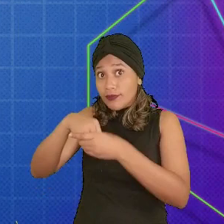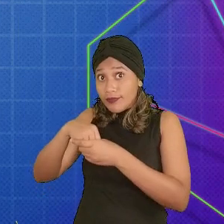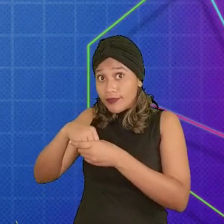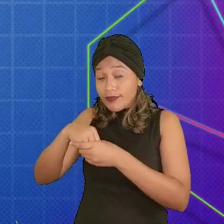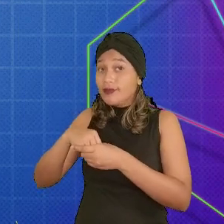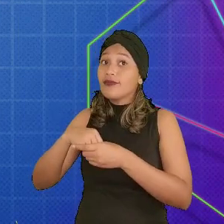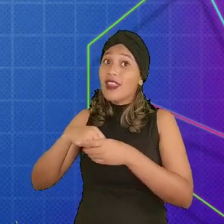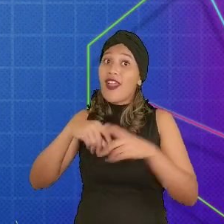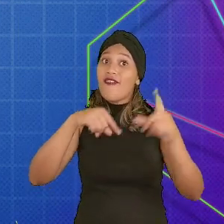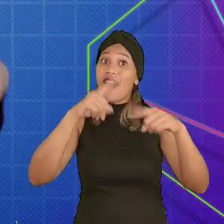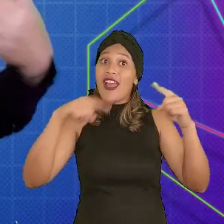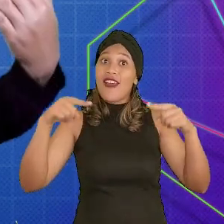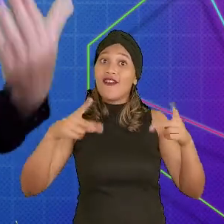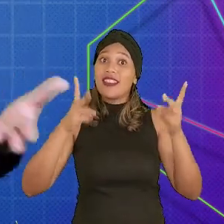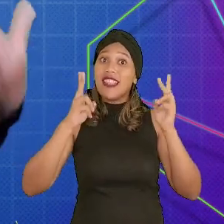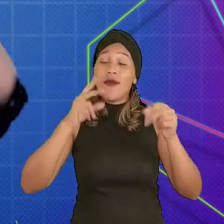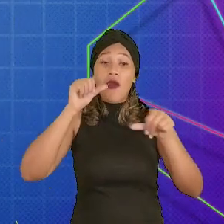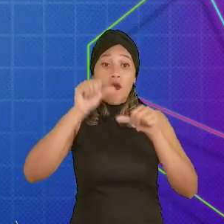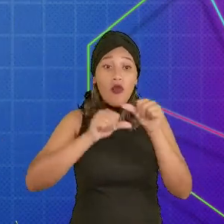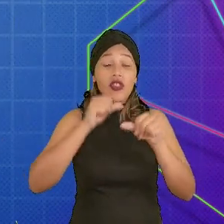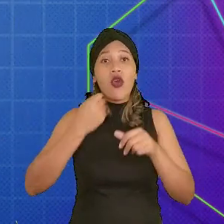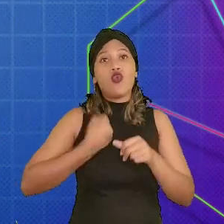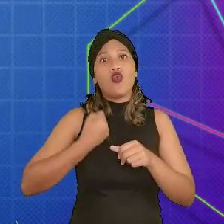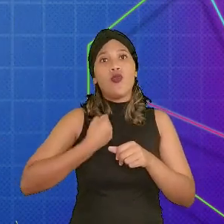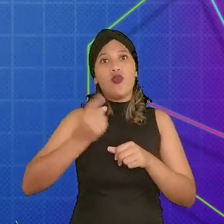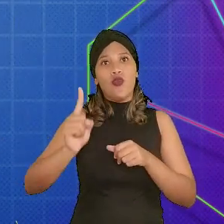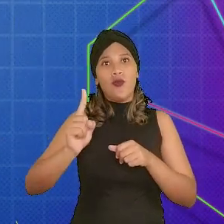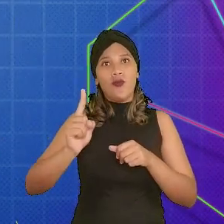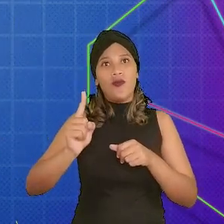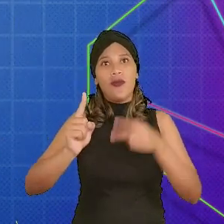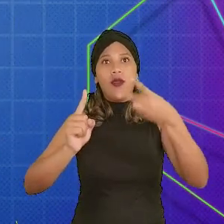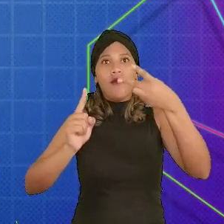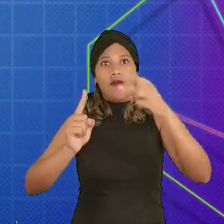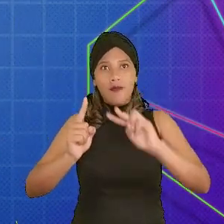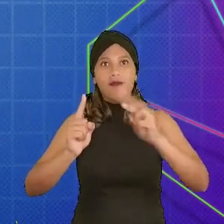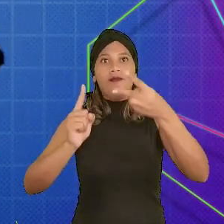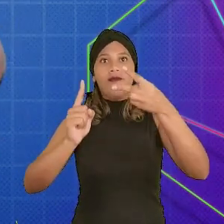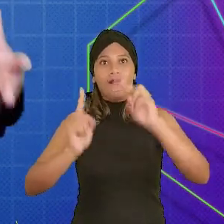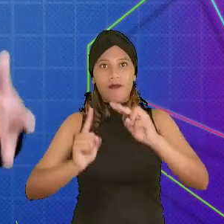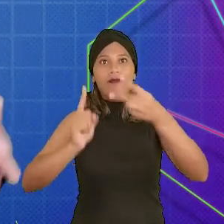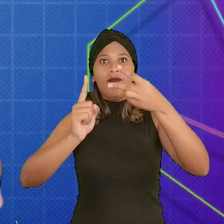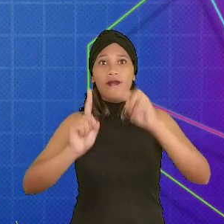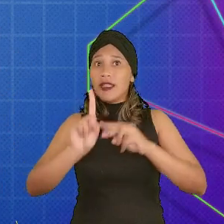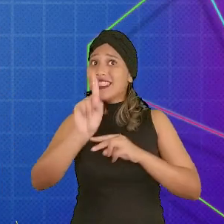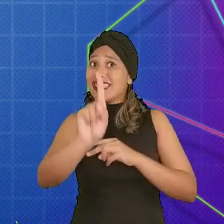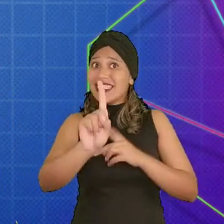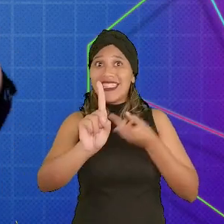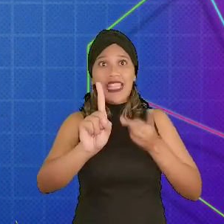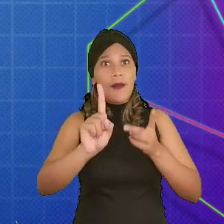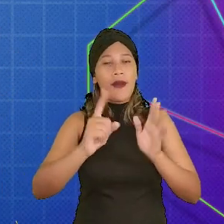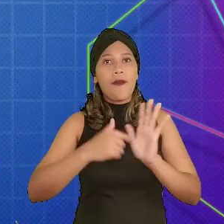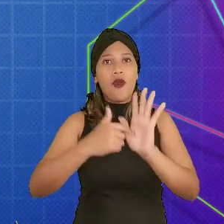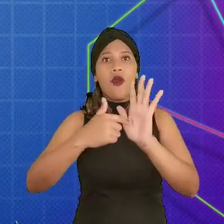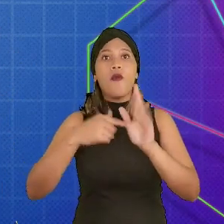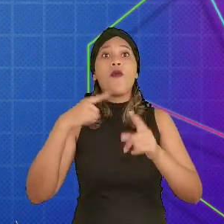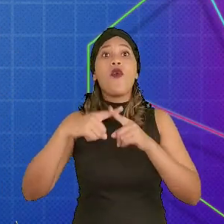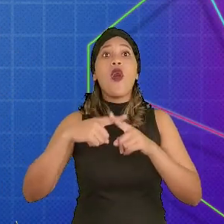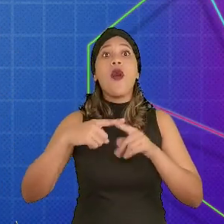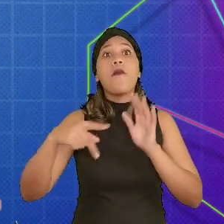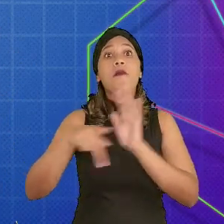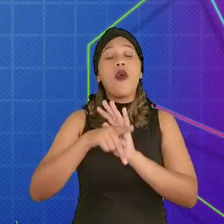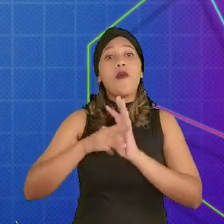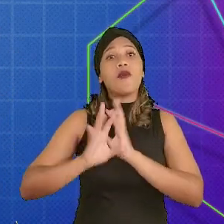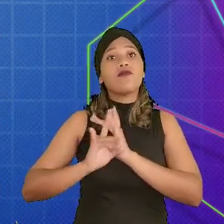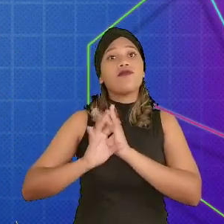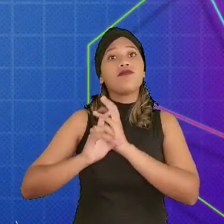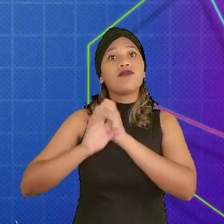especiais. E a nossa variável irá sempre mudar para o número 1. De forma que, por mais que a gente consiga o objetivo do nosso jogo, a